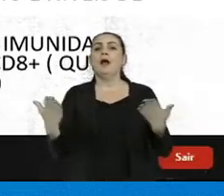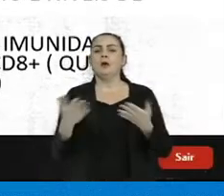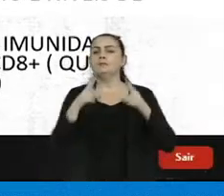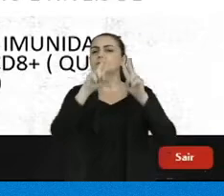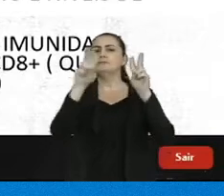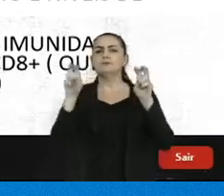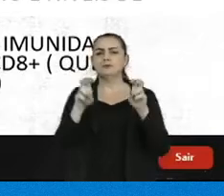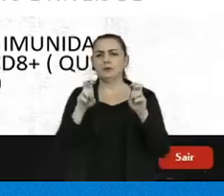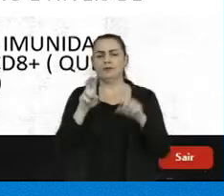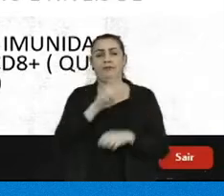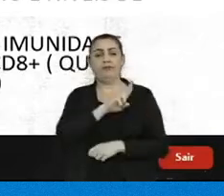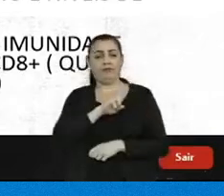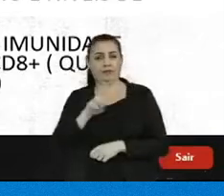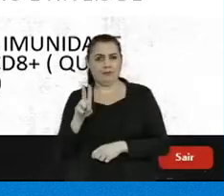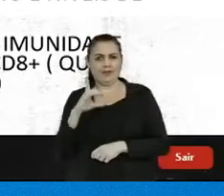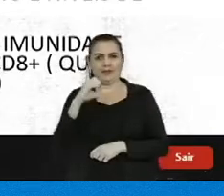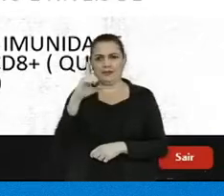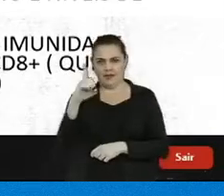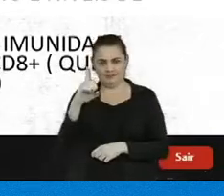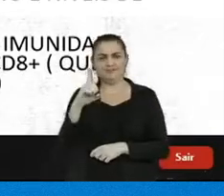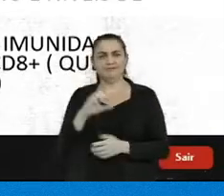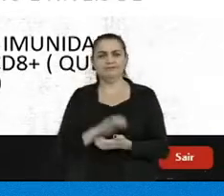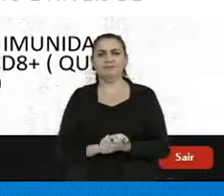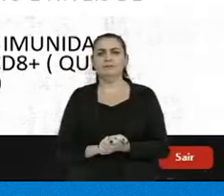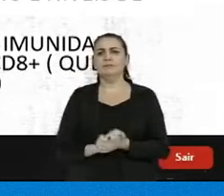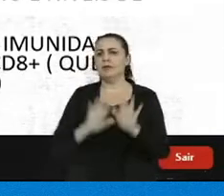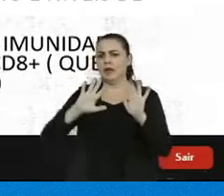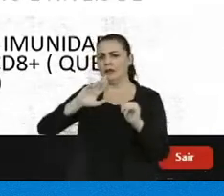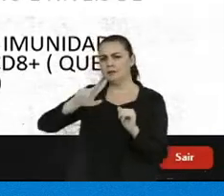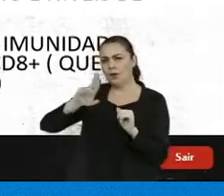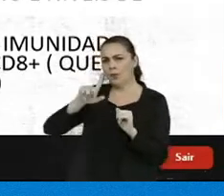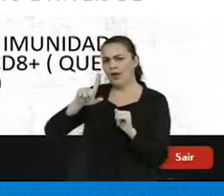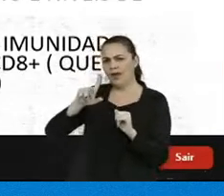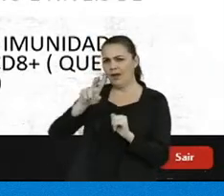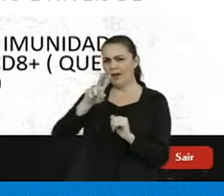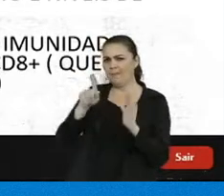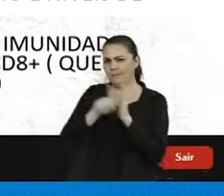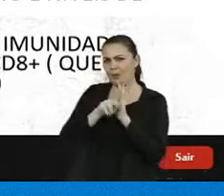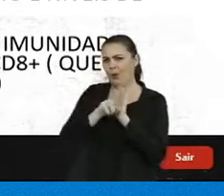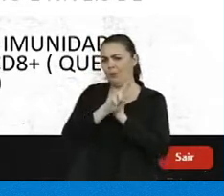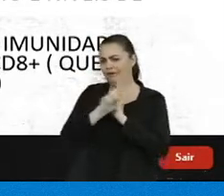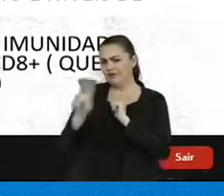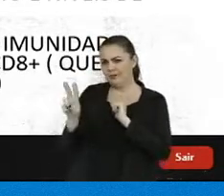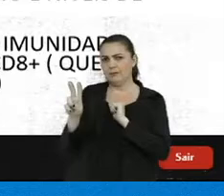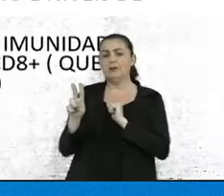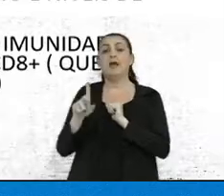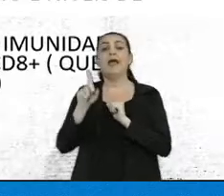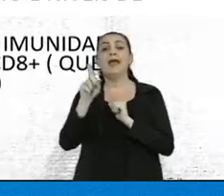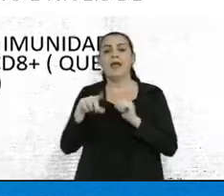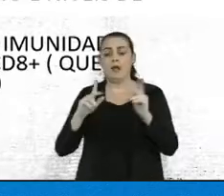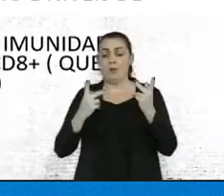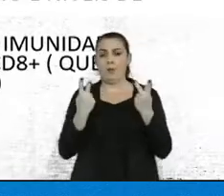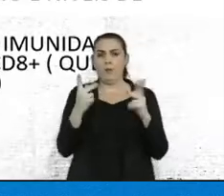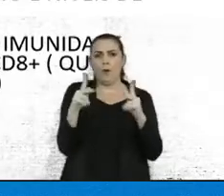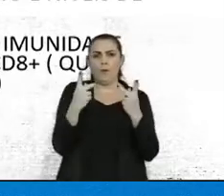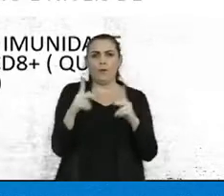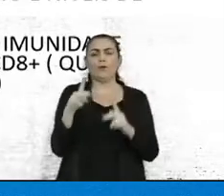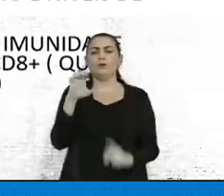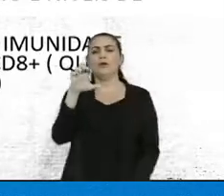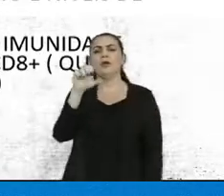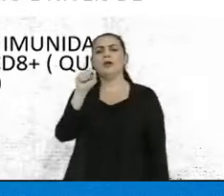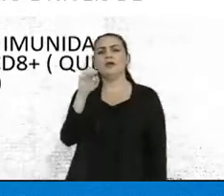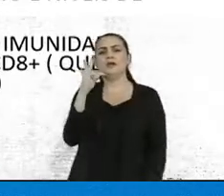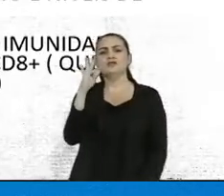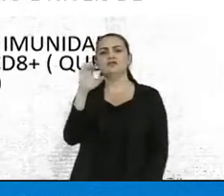na verdade, não é uma vitamina. A vitamina D é um hormônio, tá? É um hormônio esteroide. Grande parte da molécula